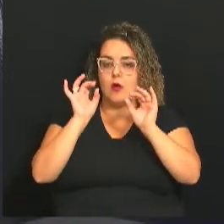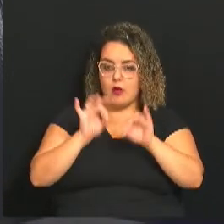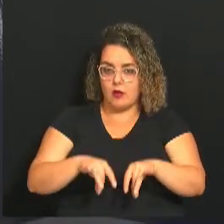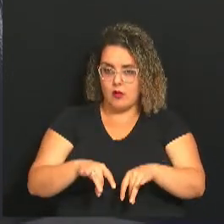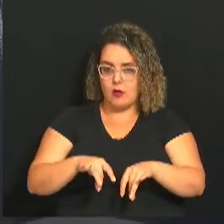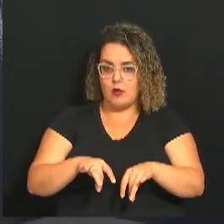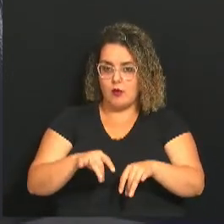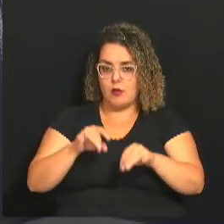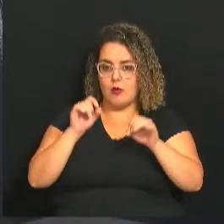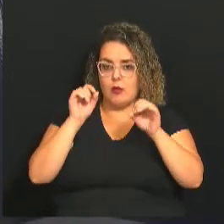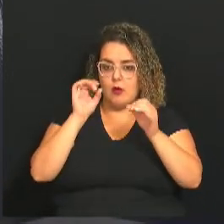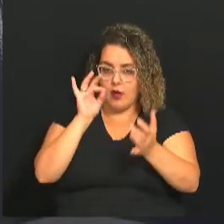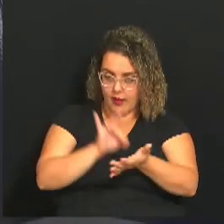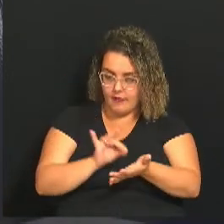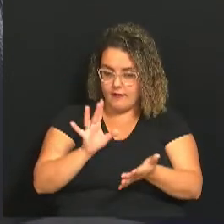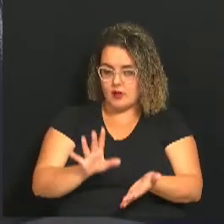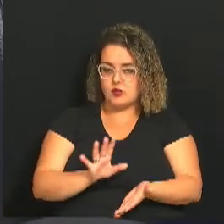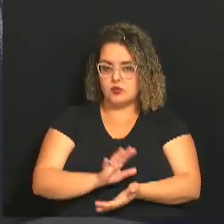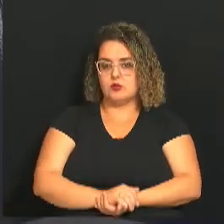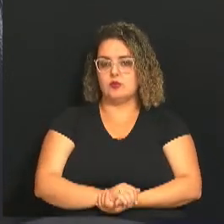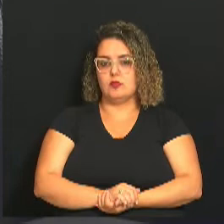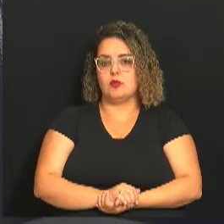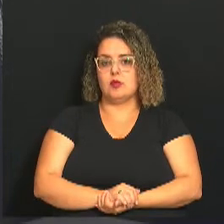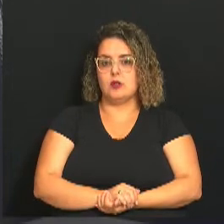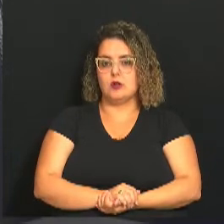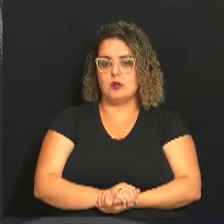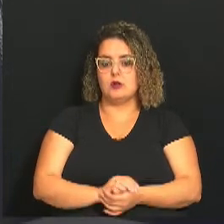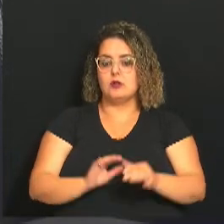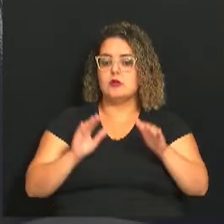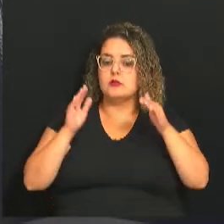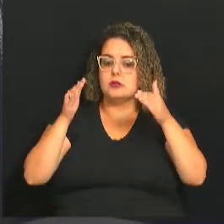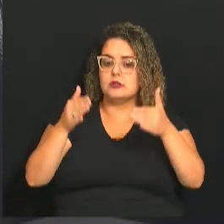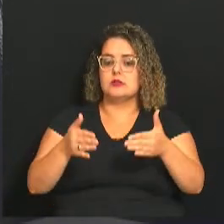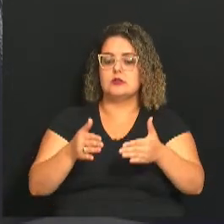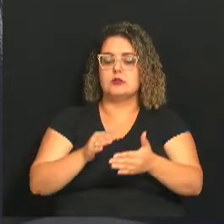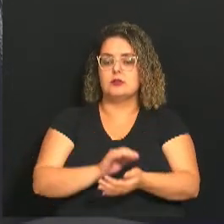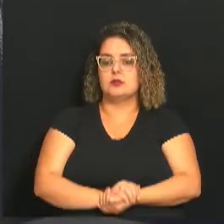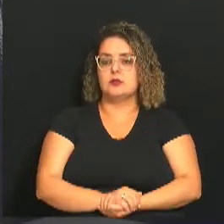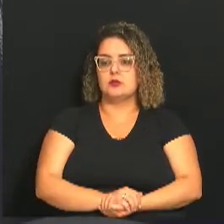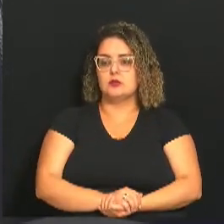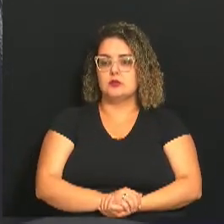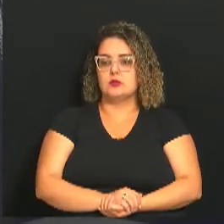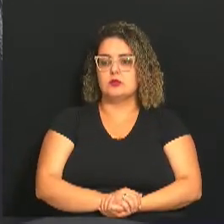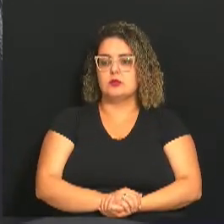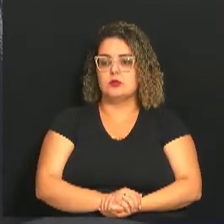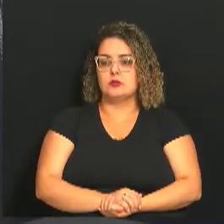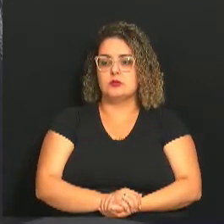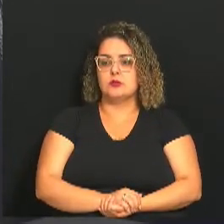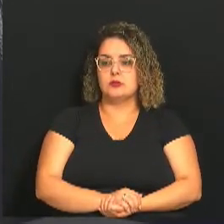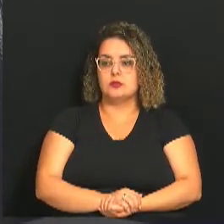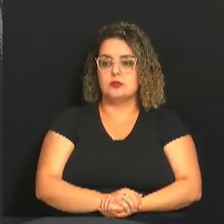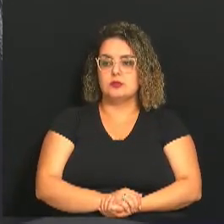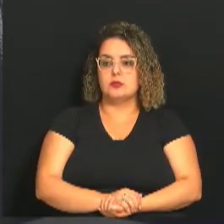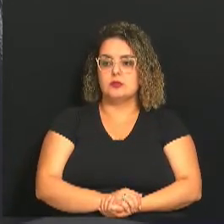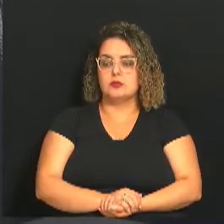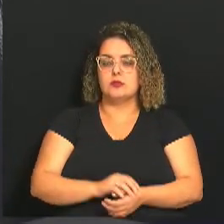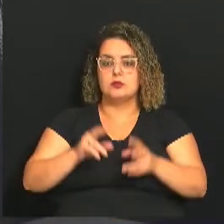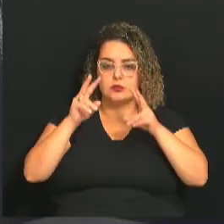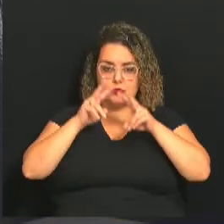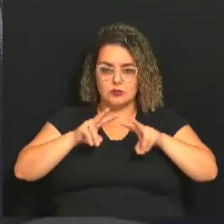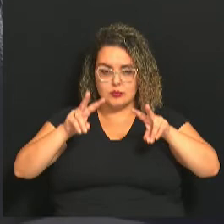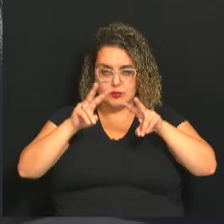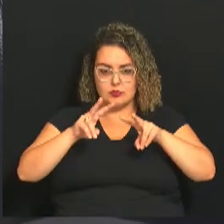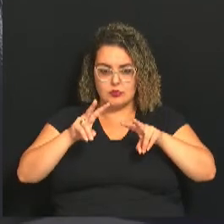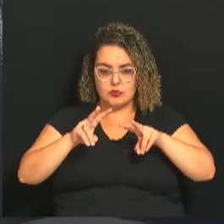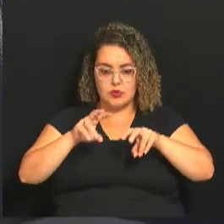né? Nesse sentido de, não só do ponto de vista educacional, mas,